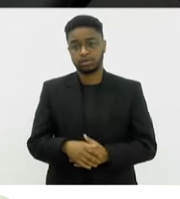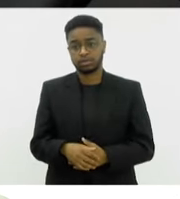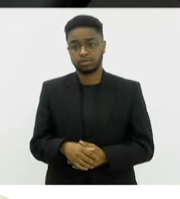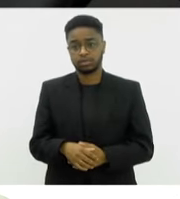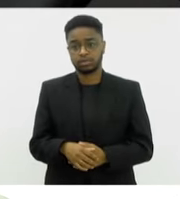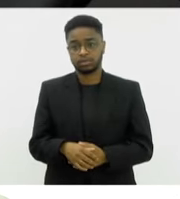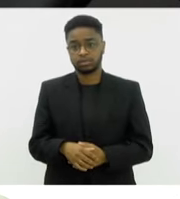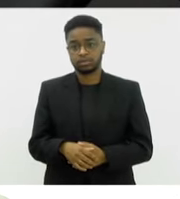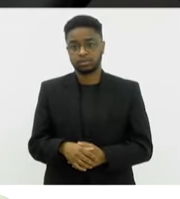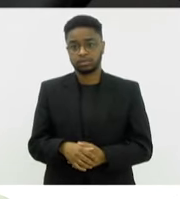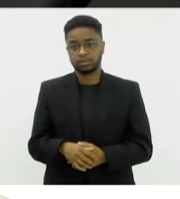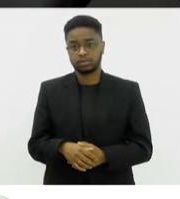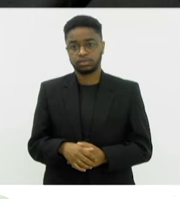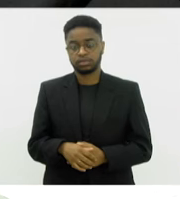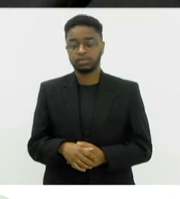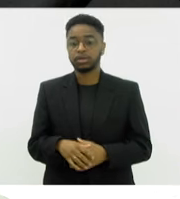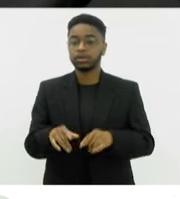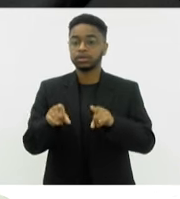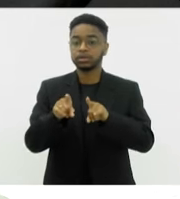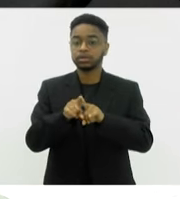E está incluindo,